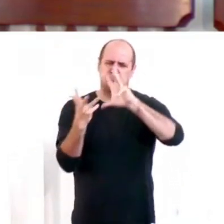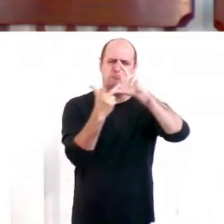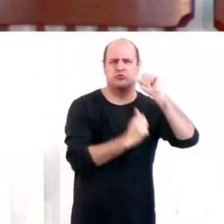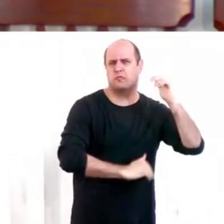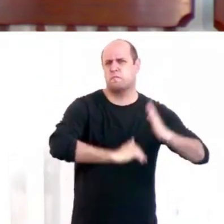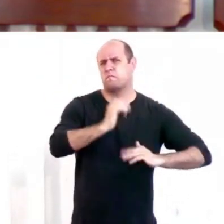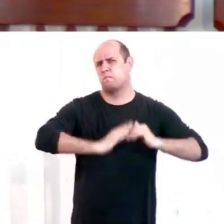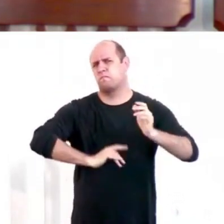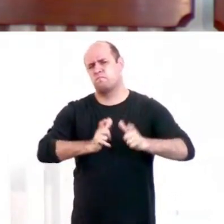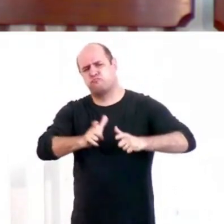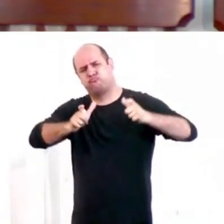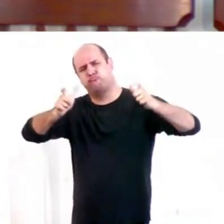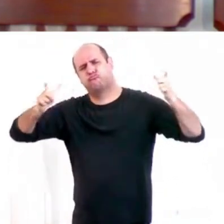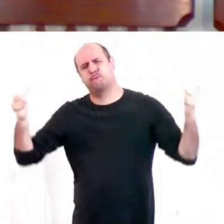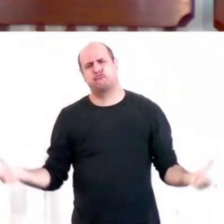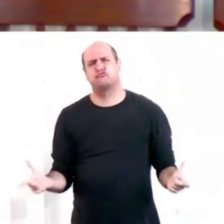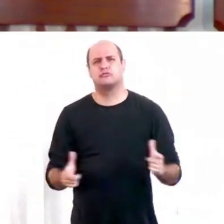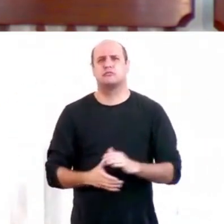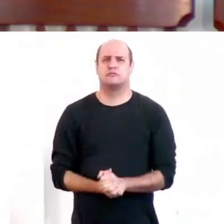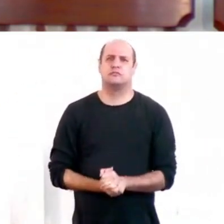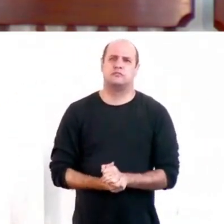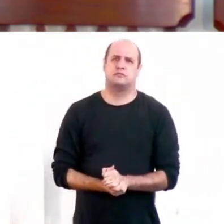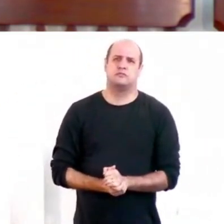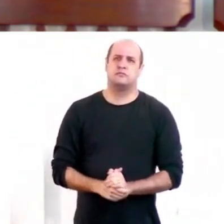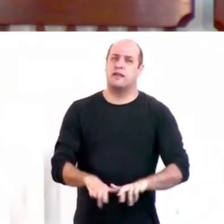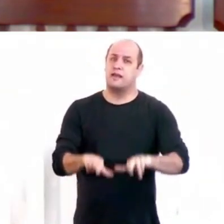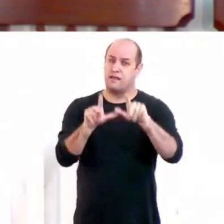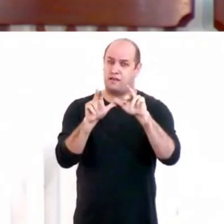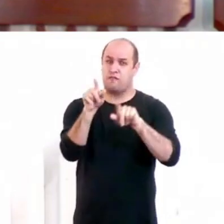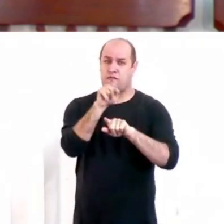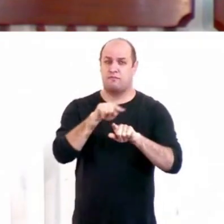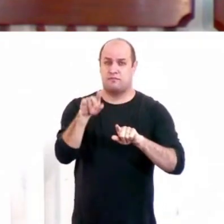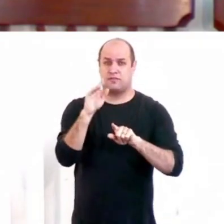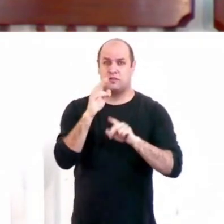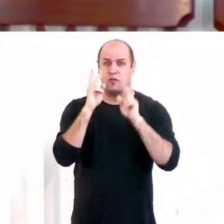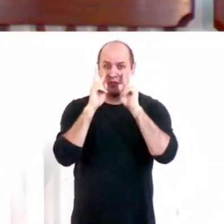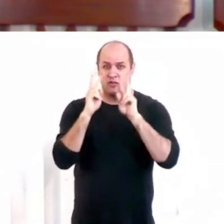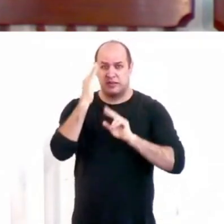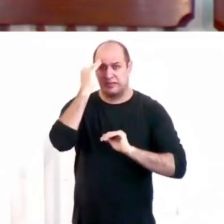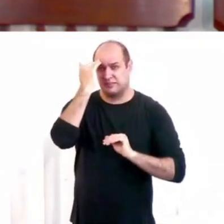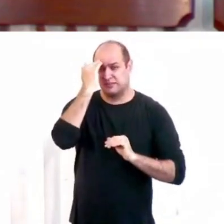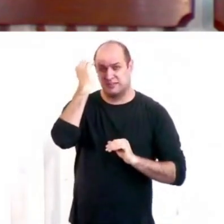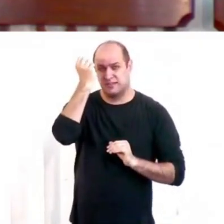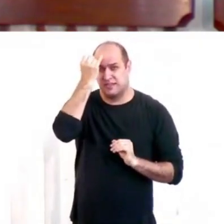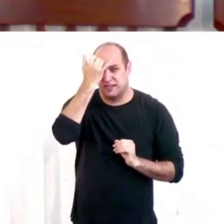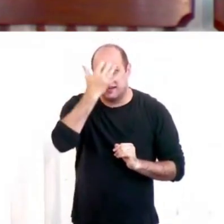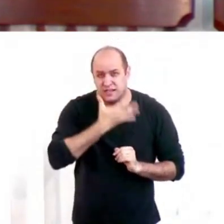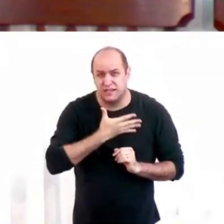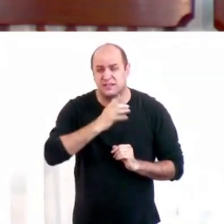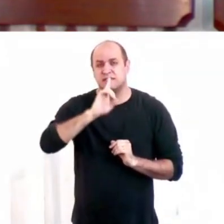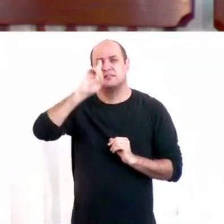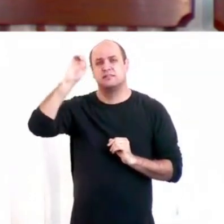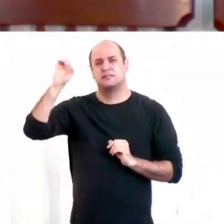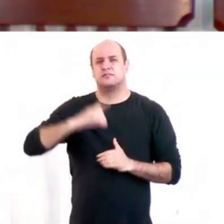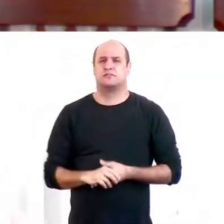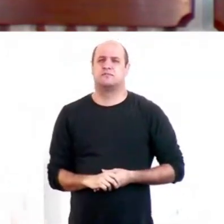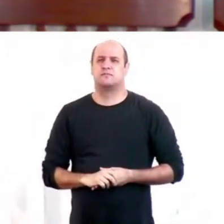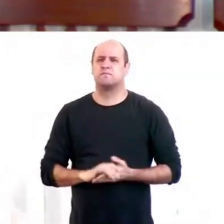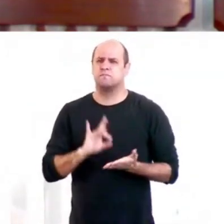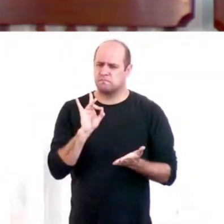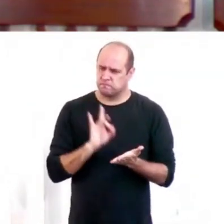crescendo, tal como vocês ouviram e entendeste a graça de Deus, na verdade, segundo